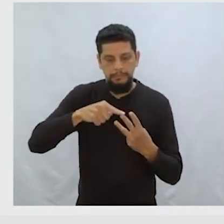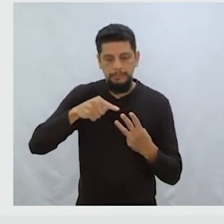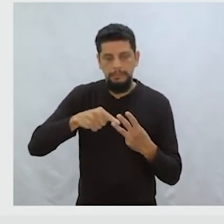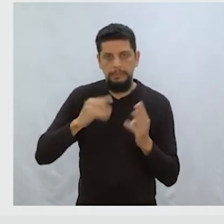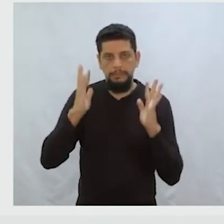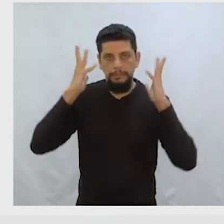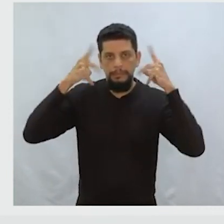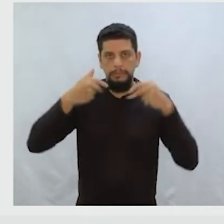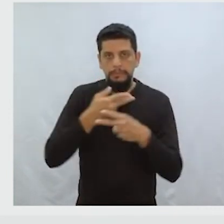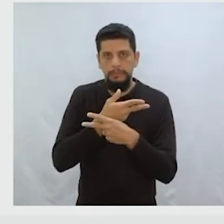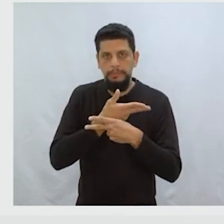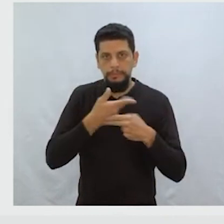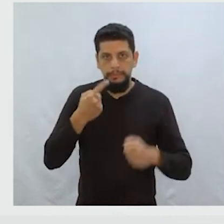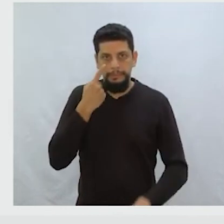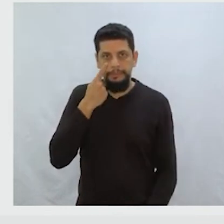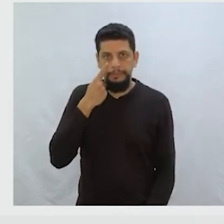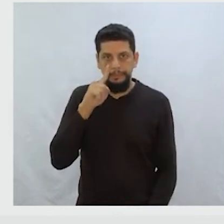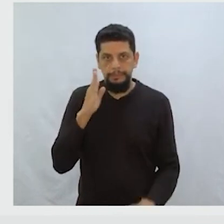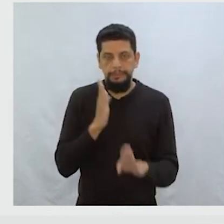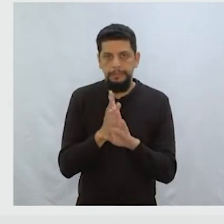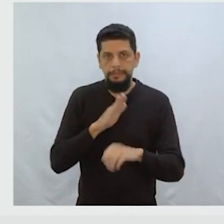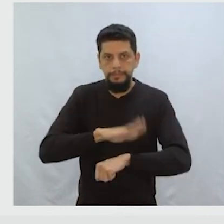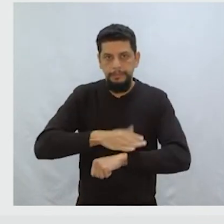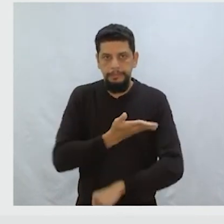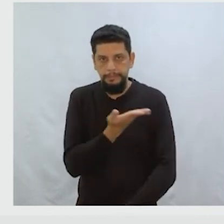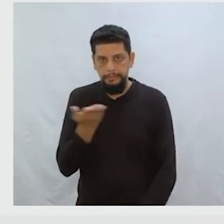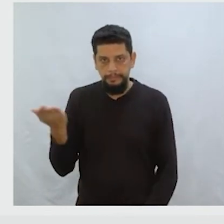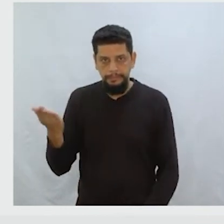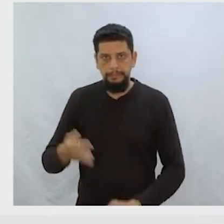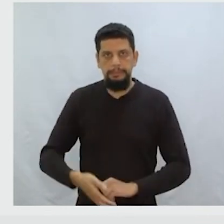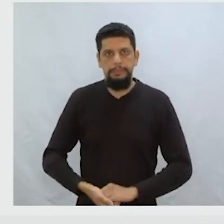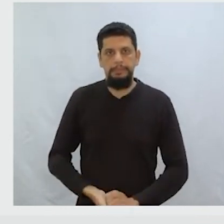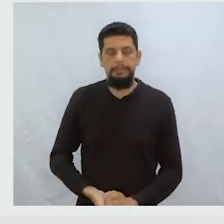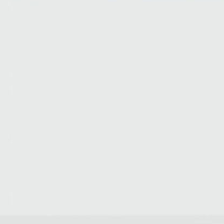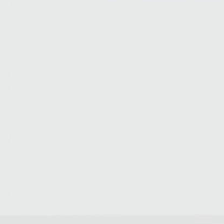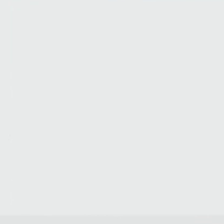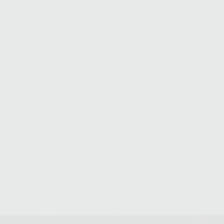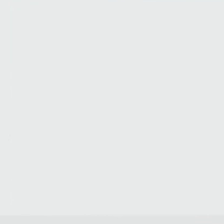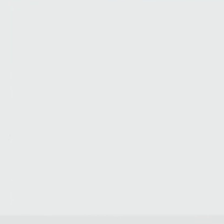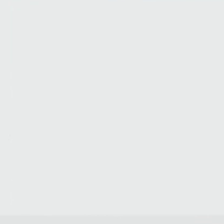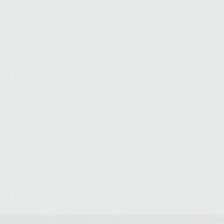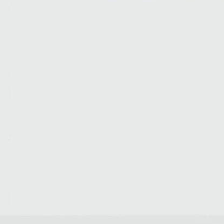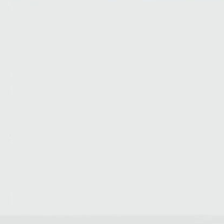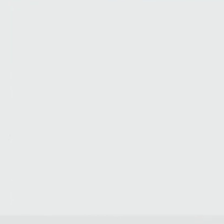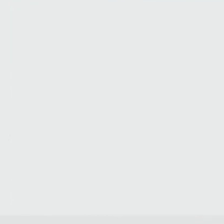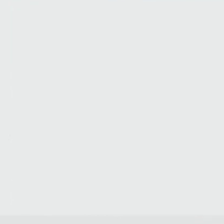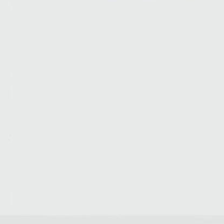três animais do mar? Vamos descobrir? Eu vou dar um tempinho para vocês novamente.